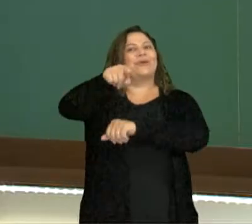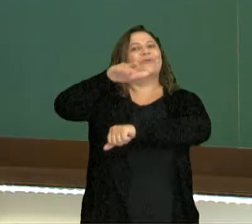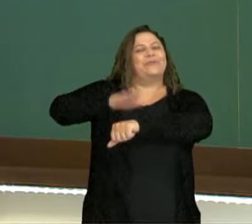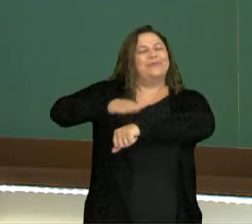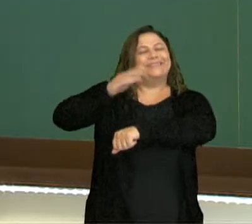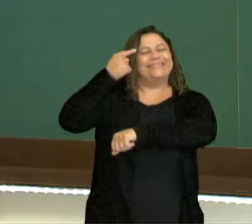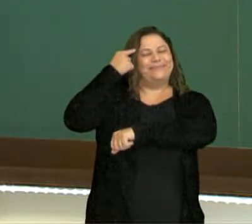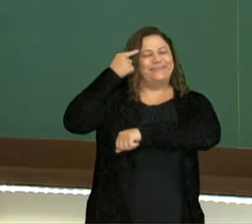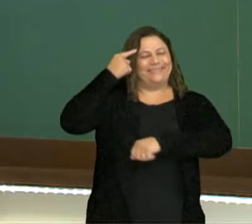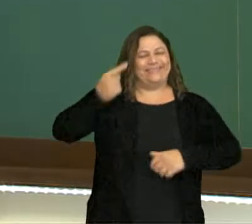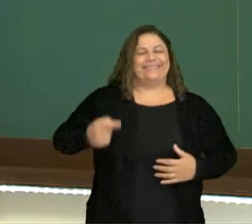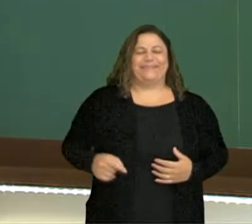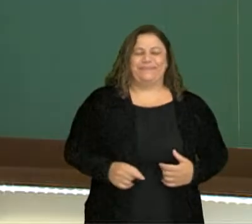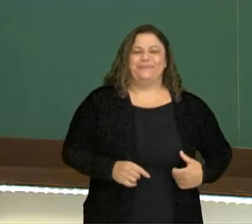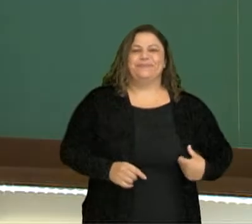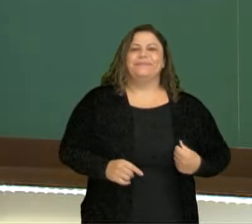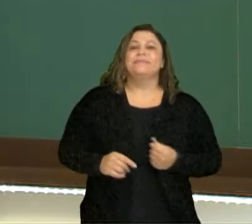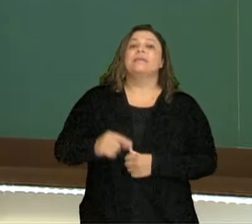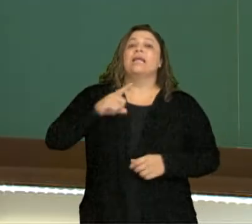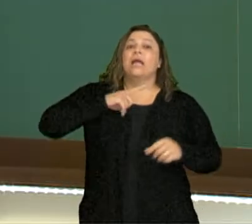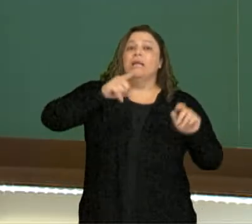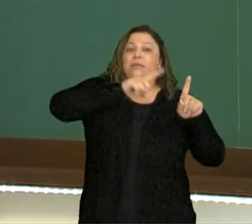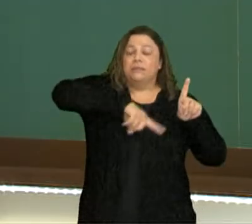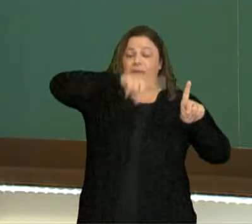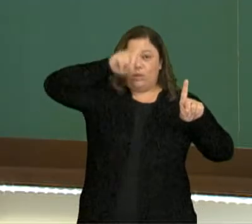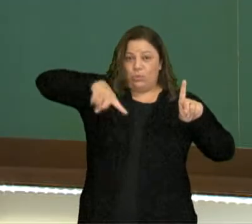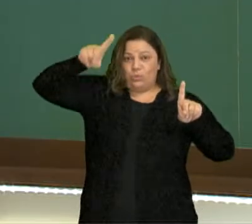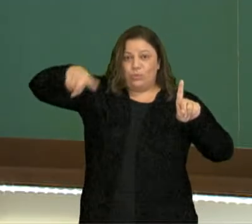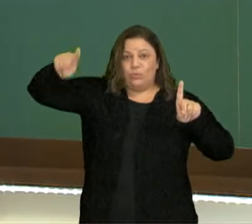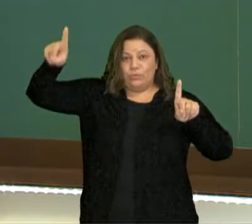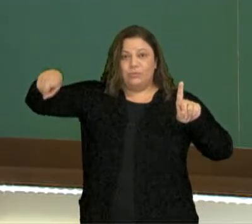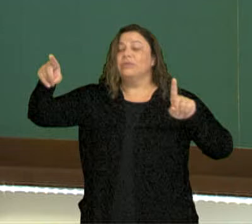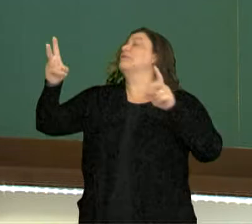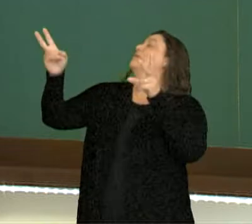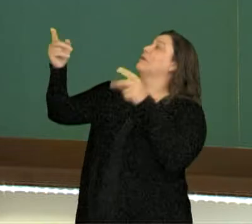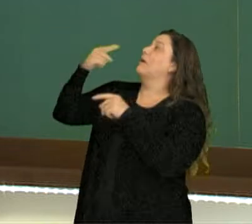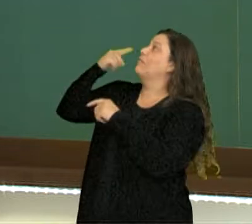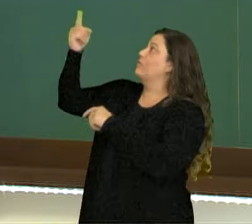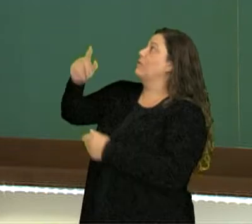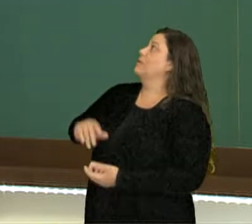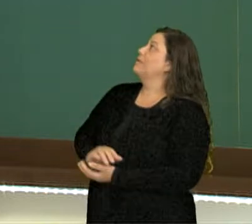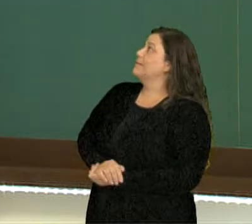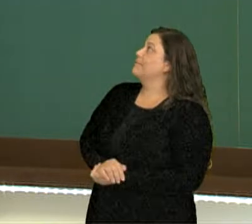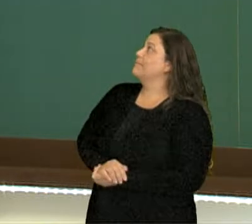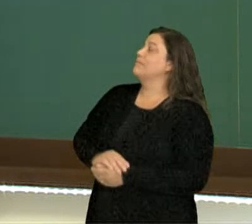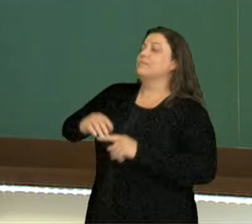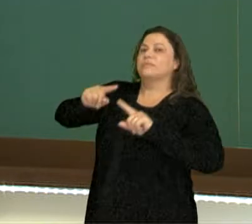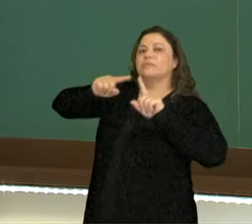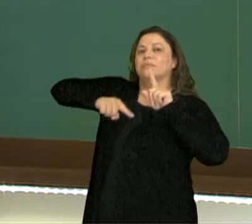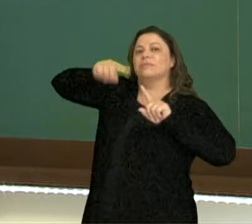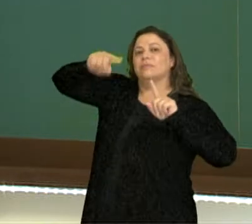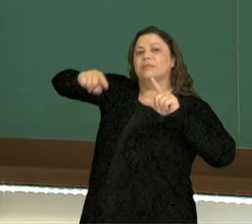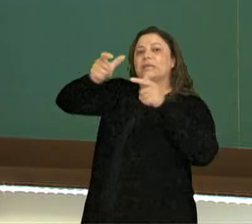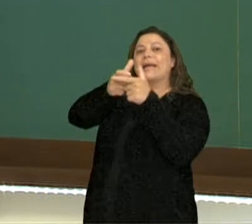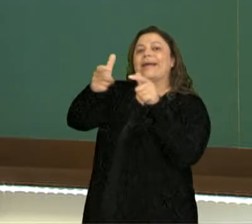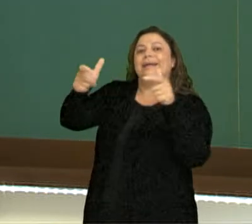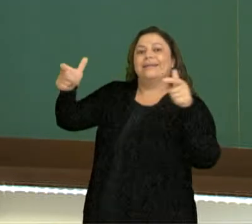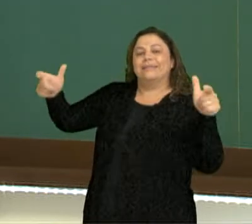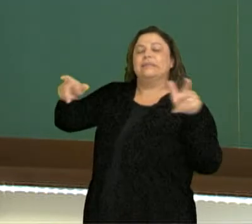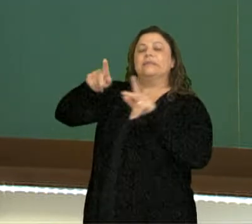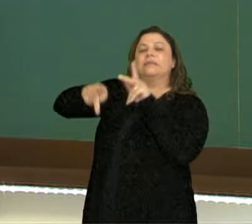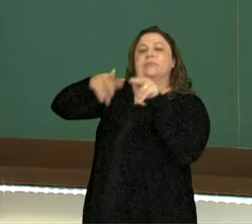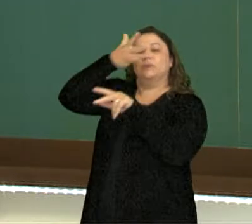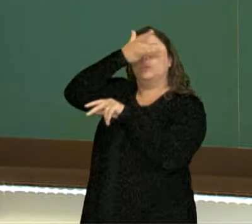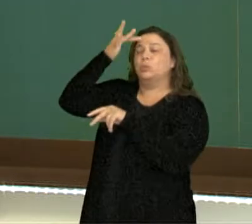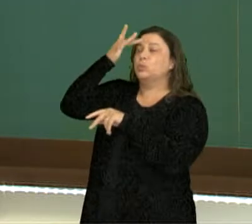pensar. Aqui tem um gráfico bem bonitinho, olha lá, de crescimento vegetativo, taxa